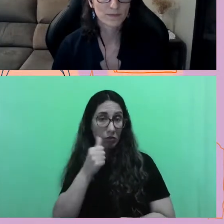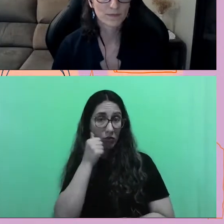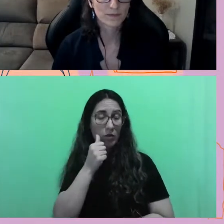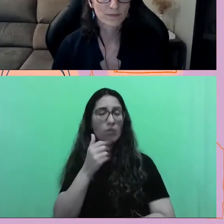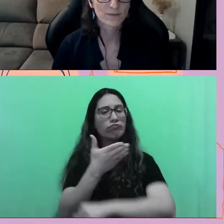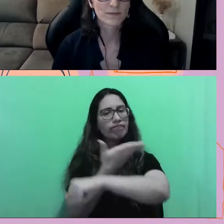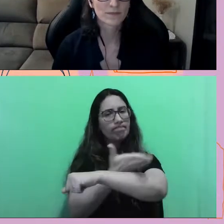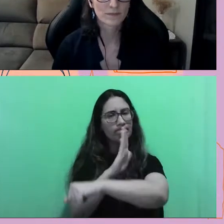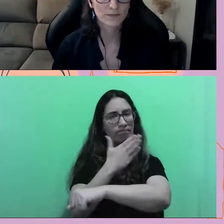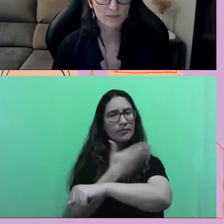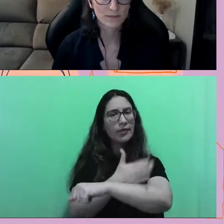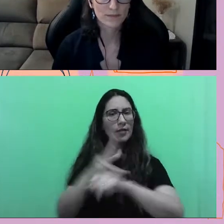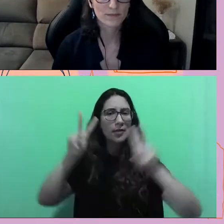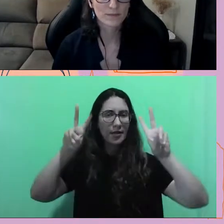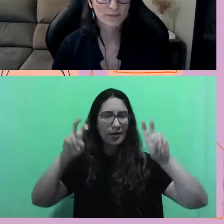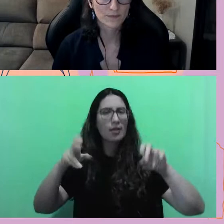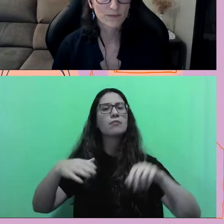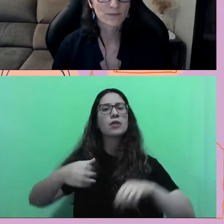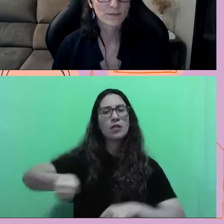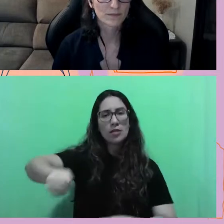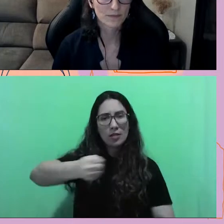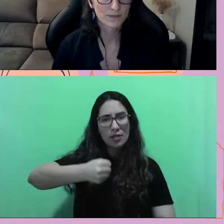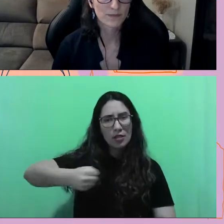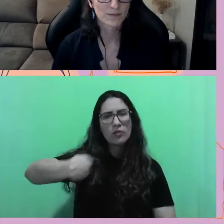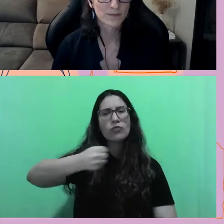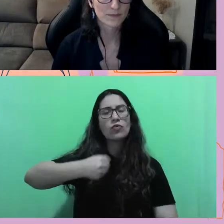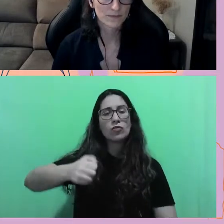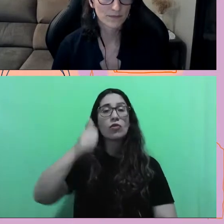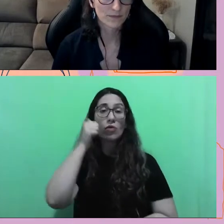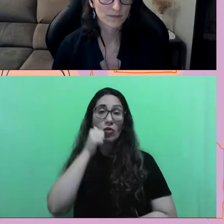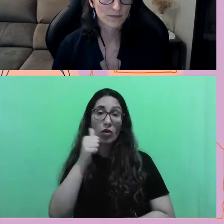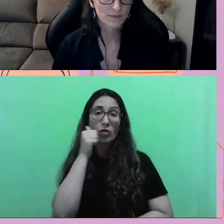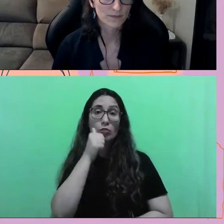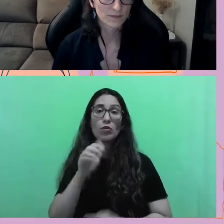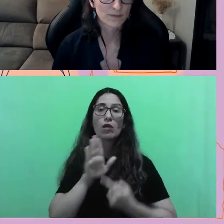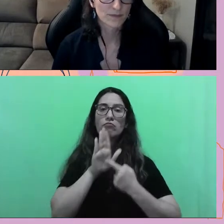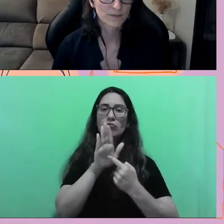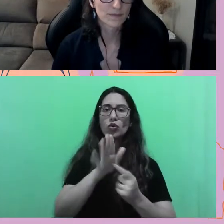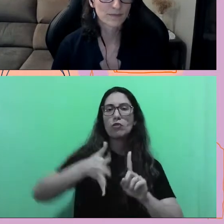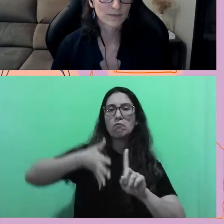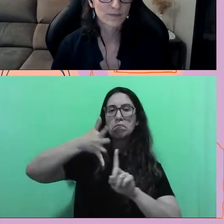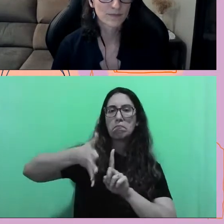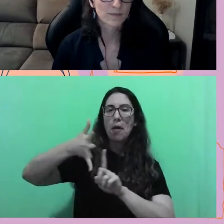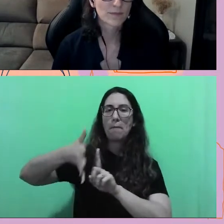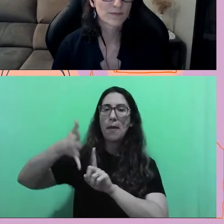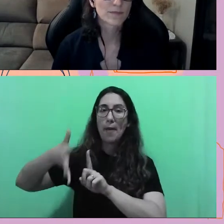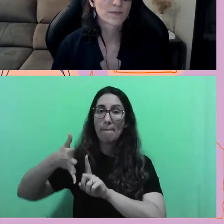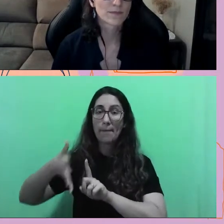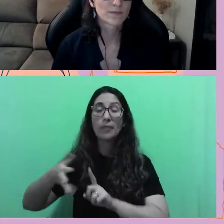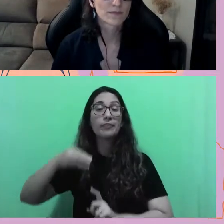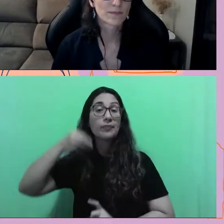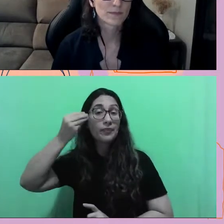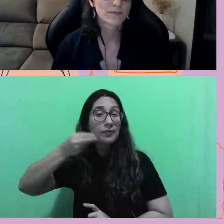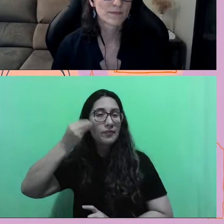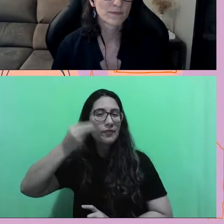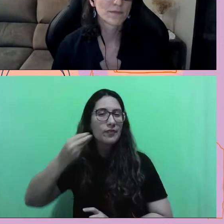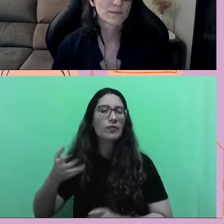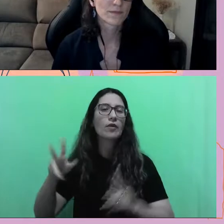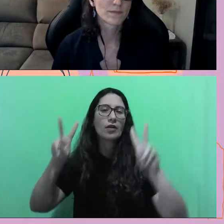treinamento cervejeiro e essas 40 mulheres começavam se apresentando, né? Os relatos sobre